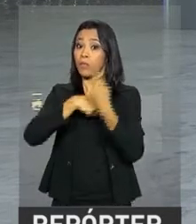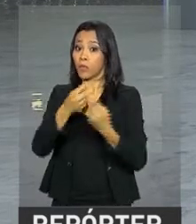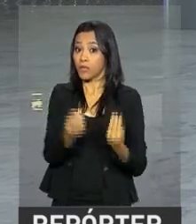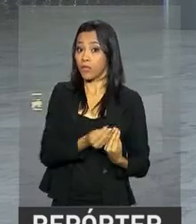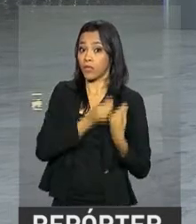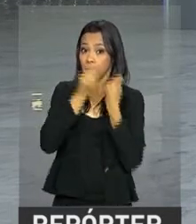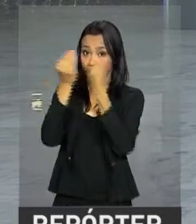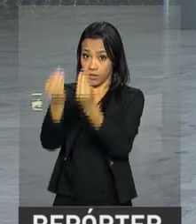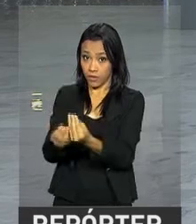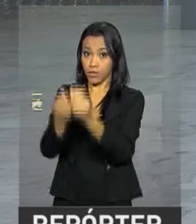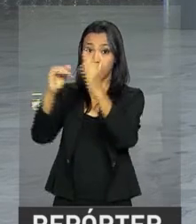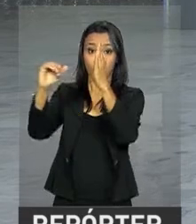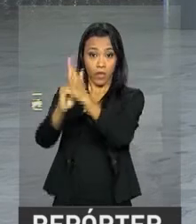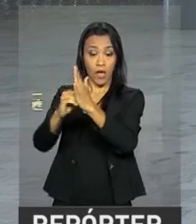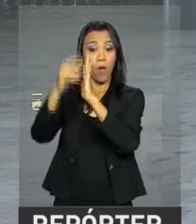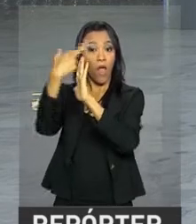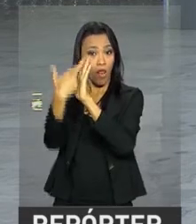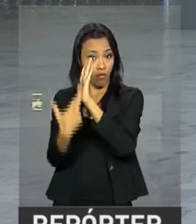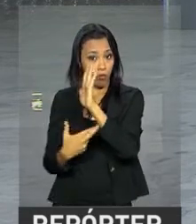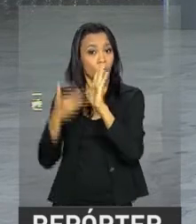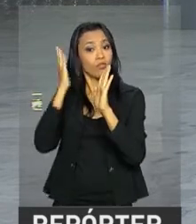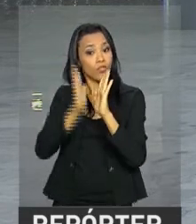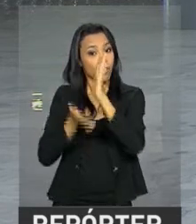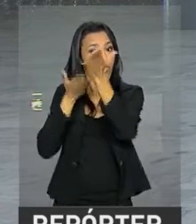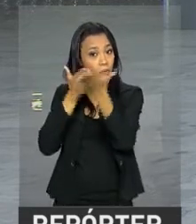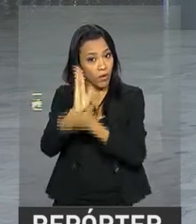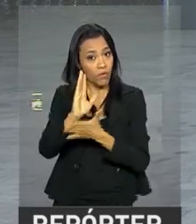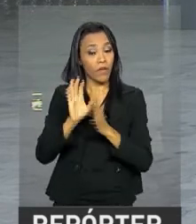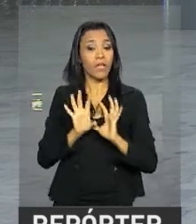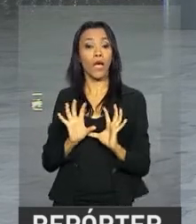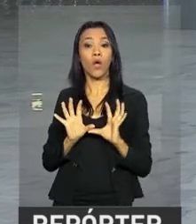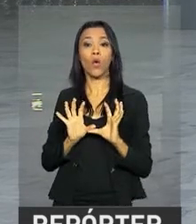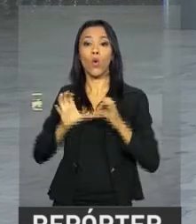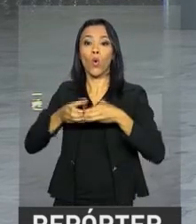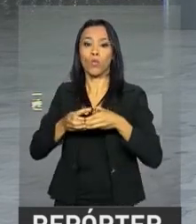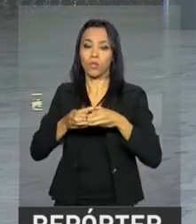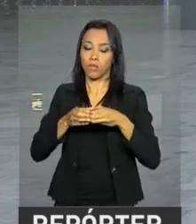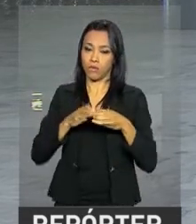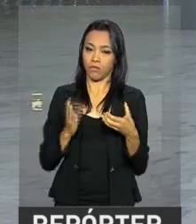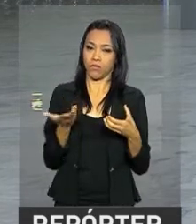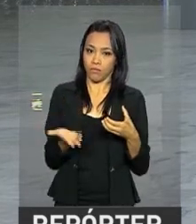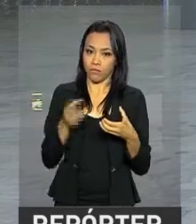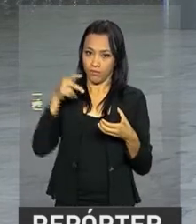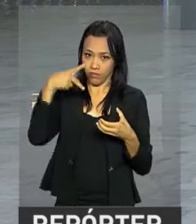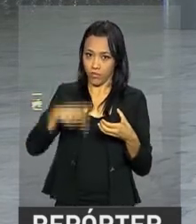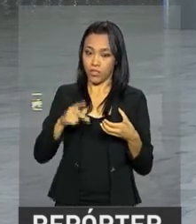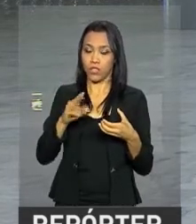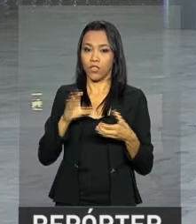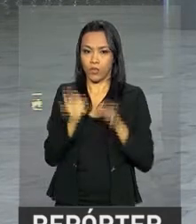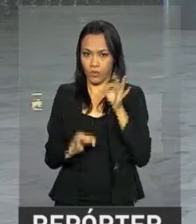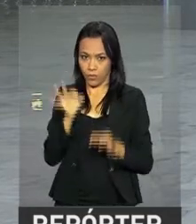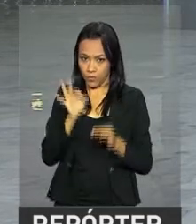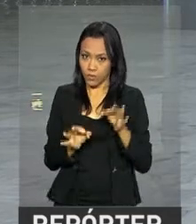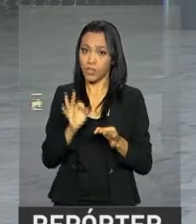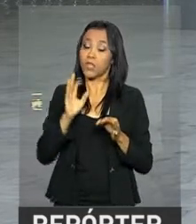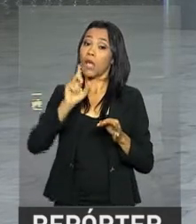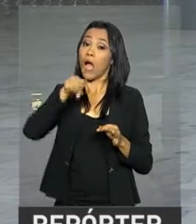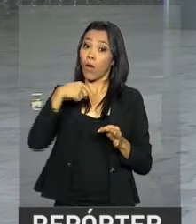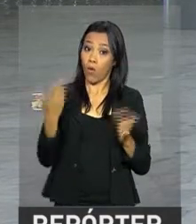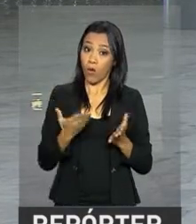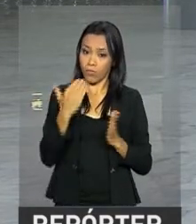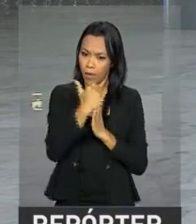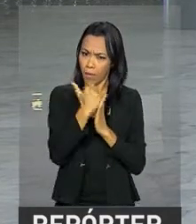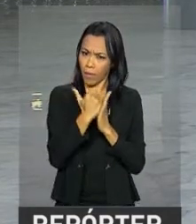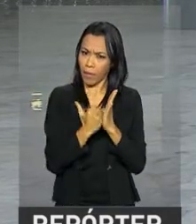a pec já foi aprovado na comissão de constituição e justiça da casa e agora de acordo com o cronograma previsto a